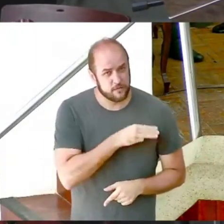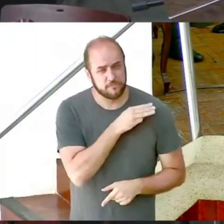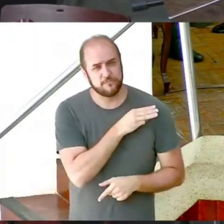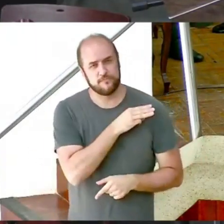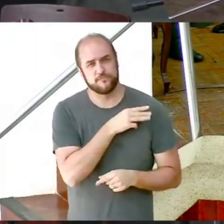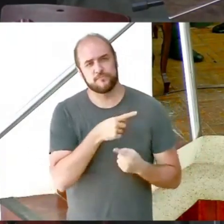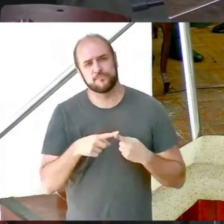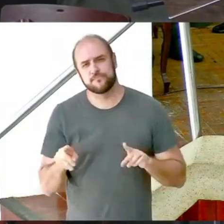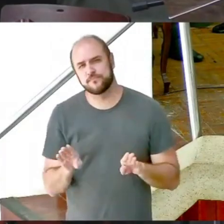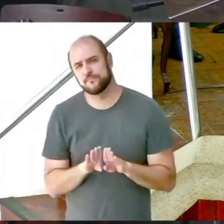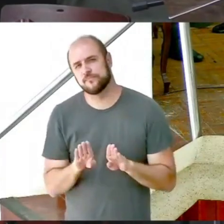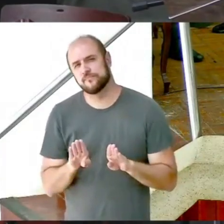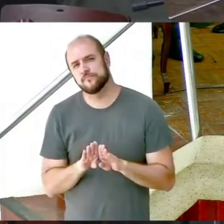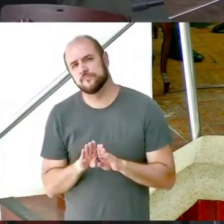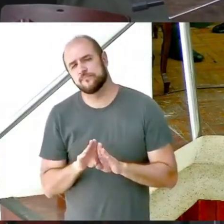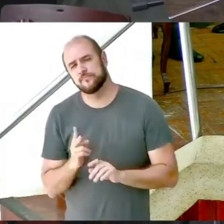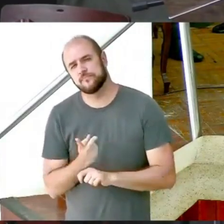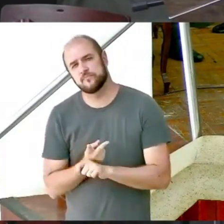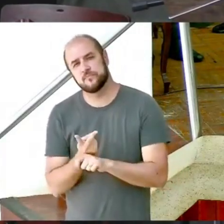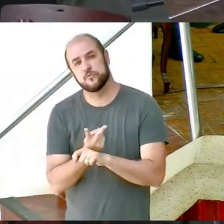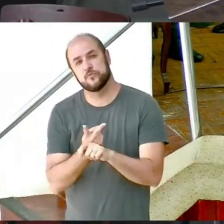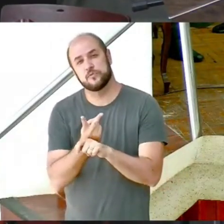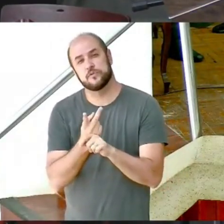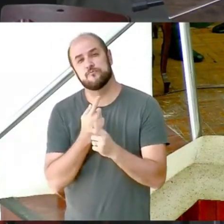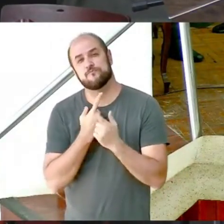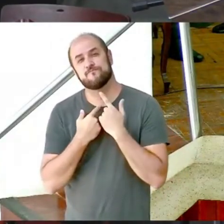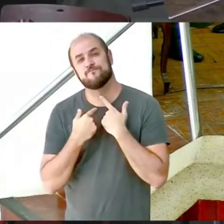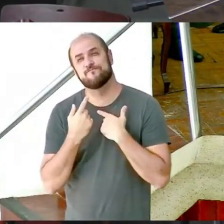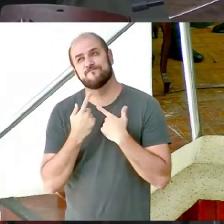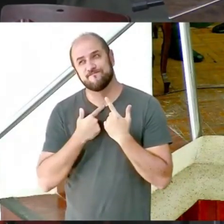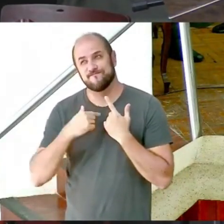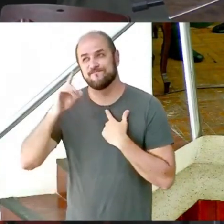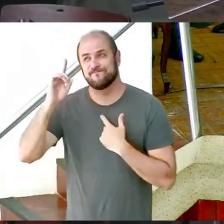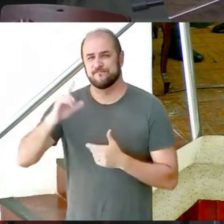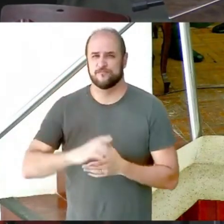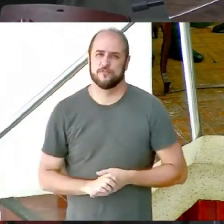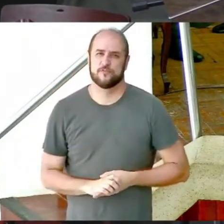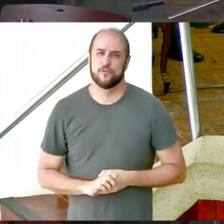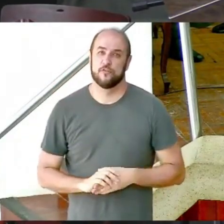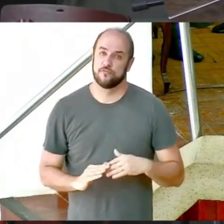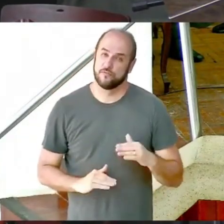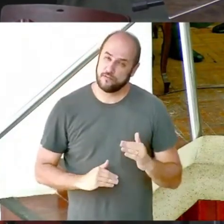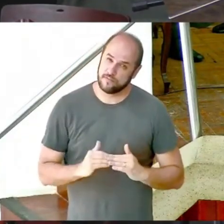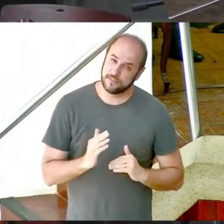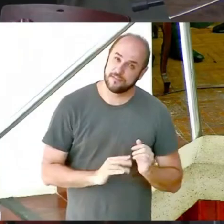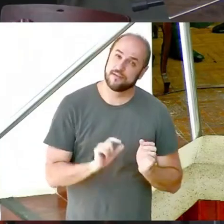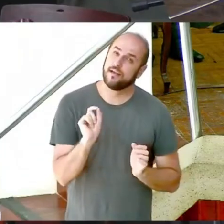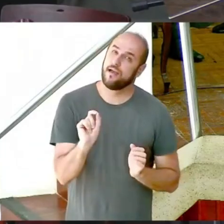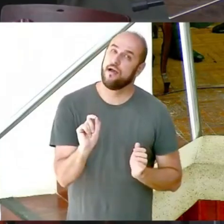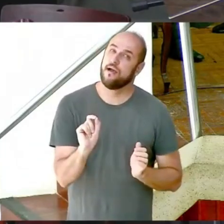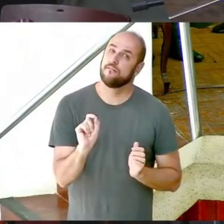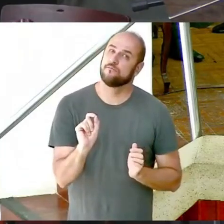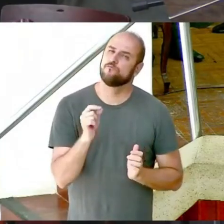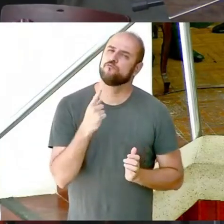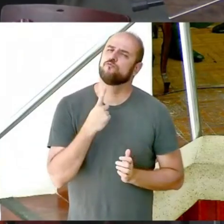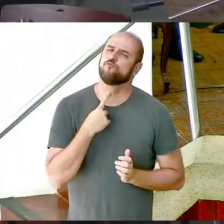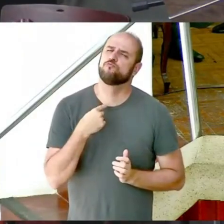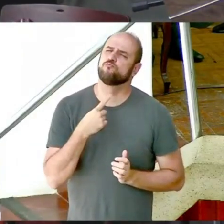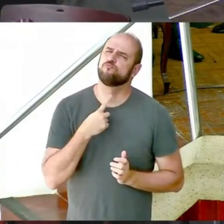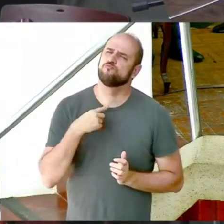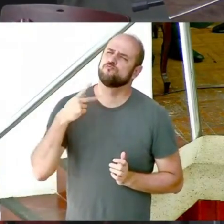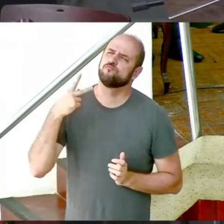mas também buscar a vontade de Deus. Seja feita o quê? A